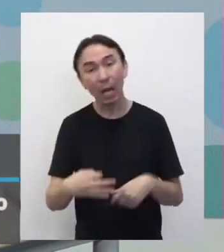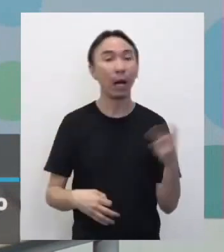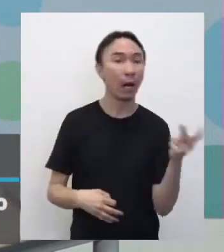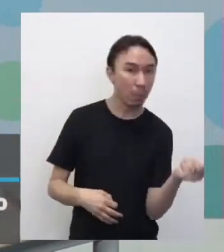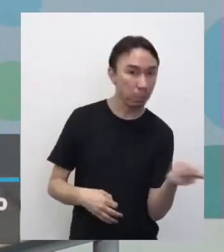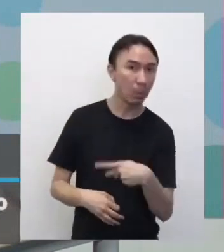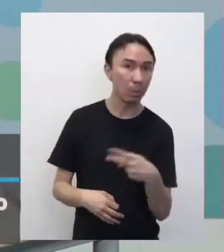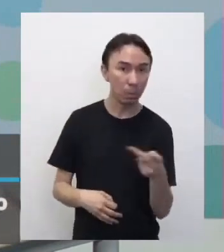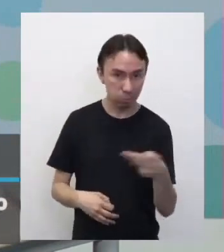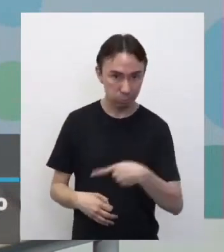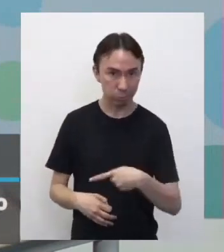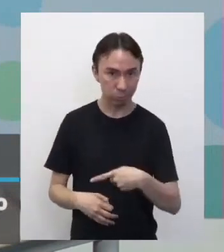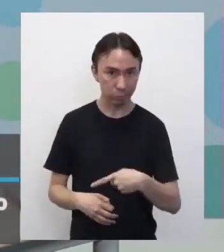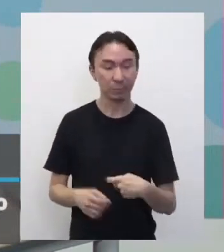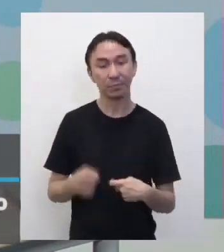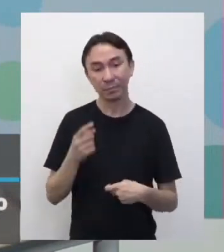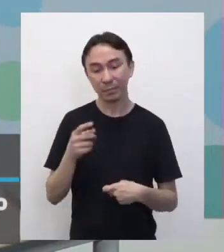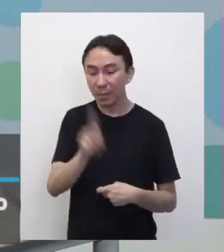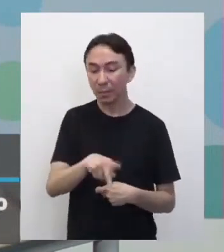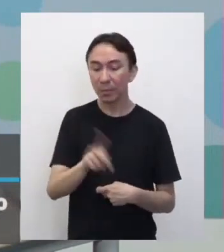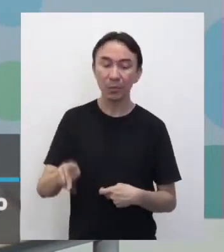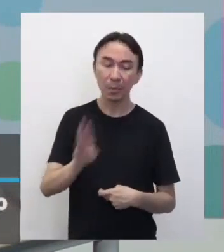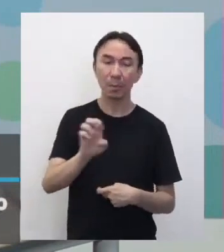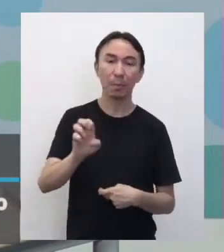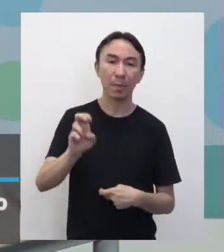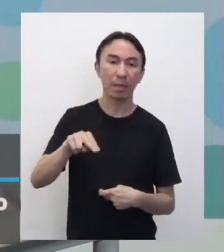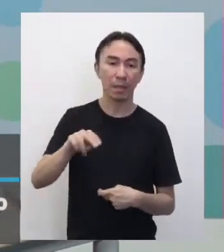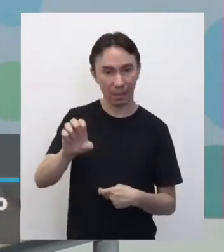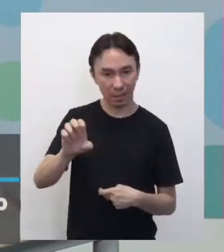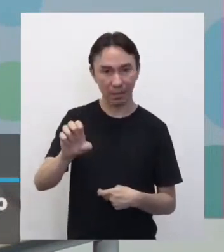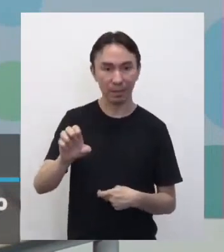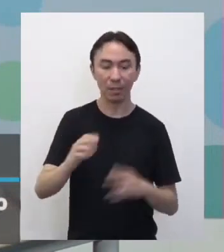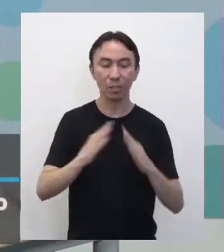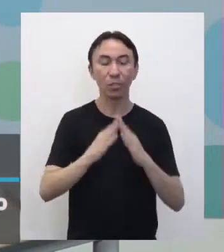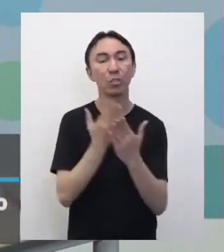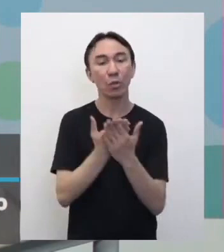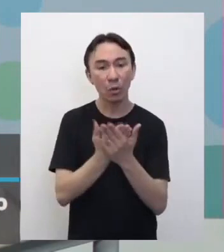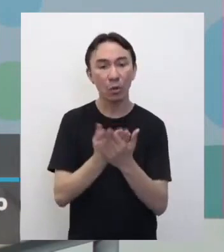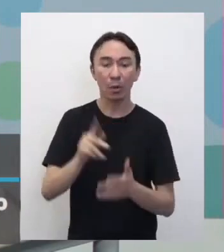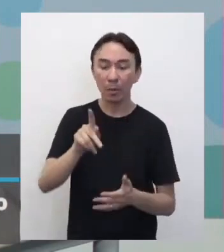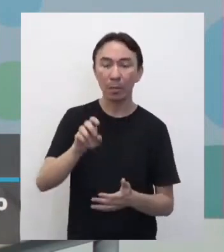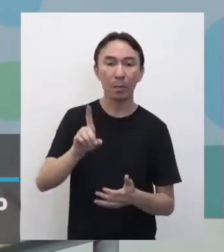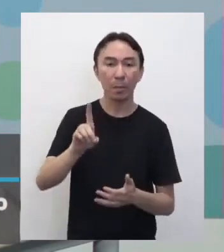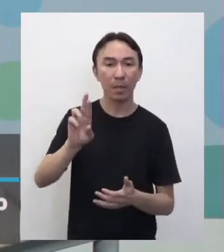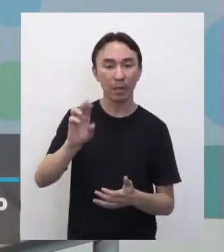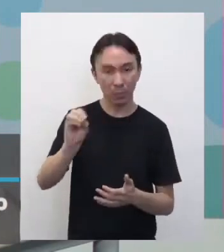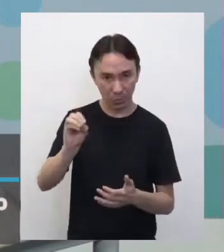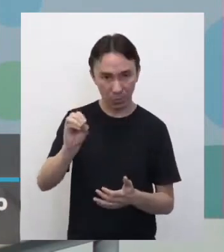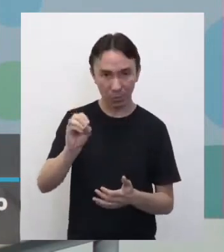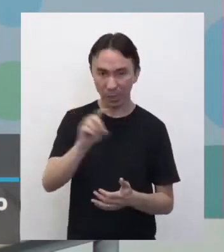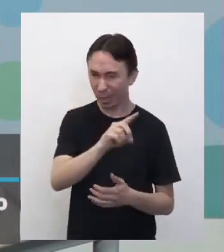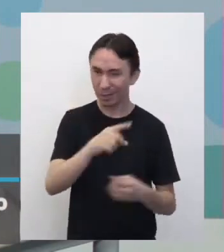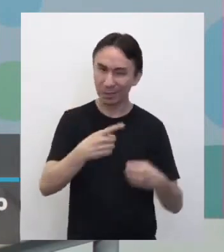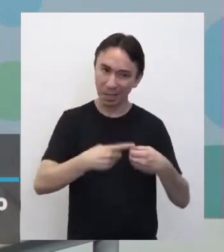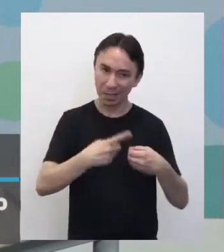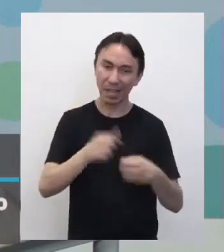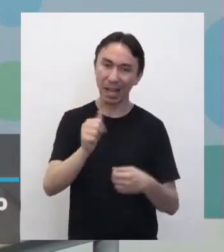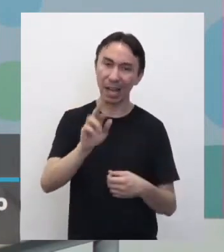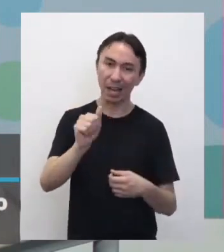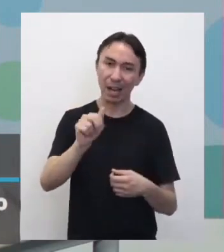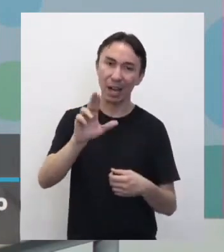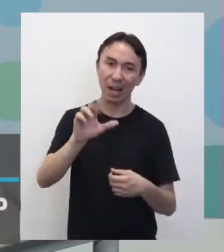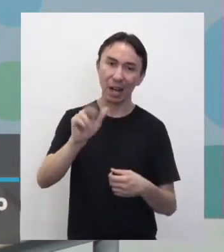aqui, tá? Então, o professor Benedito, da Escola Estadual Pedro José Neto de Araraquara, reportou para a